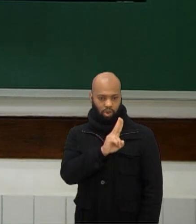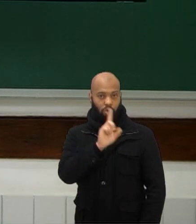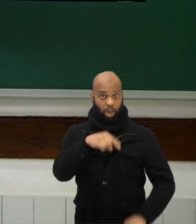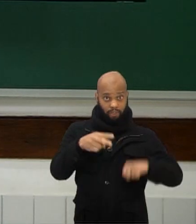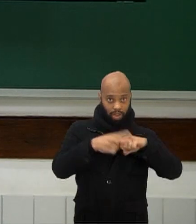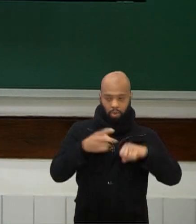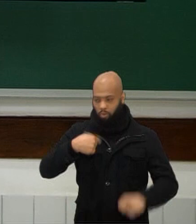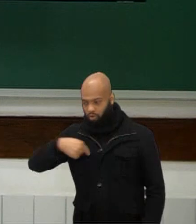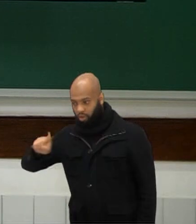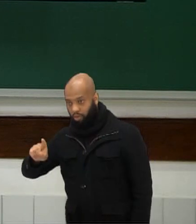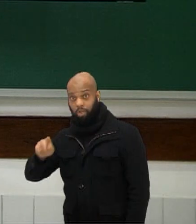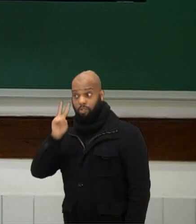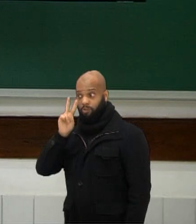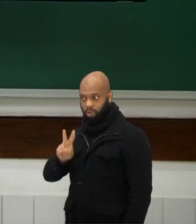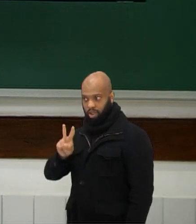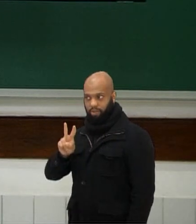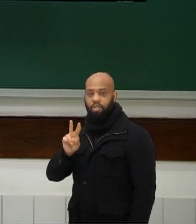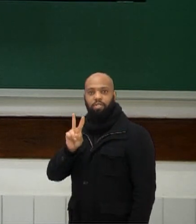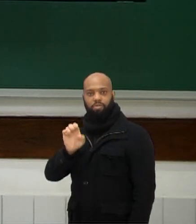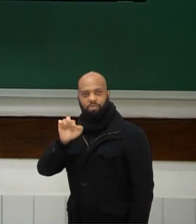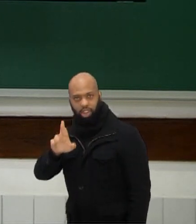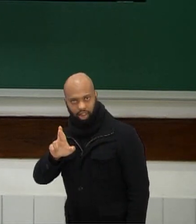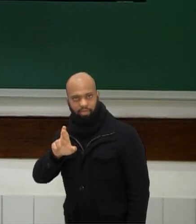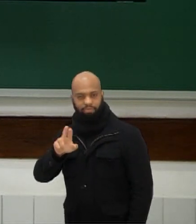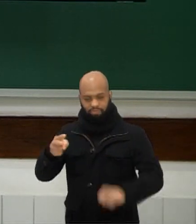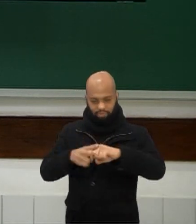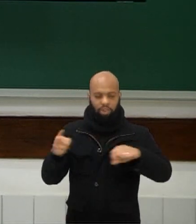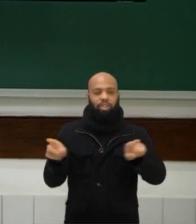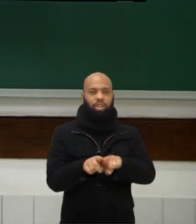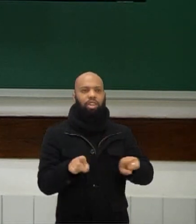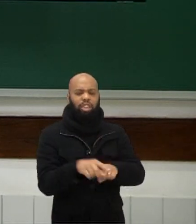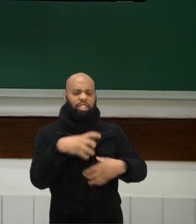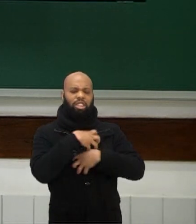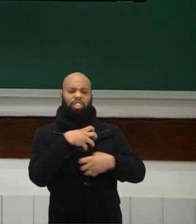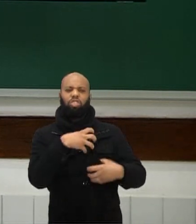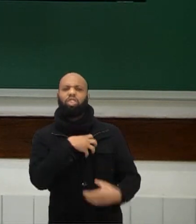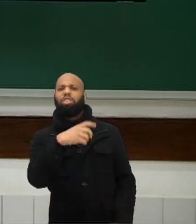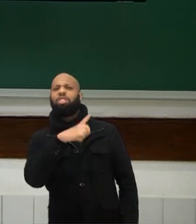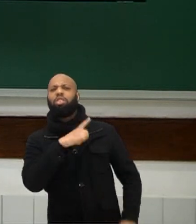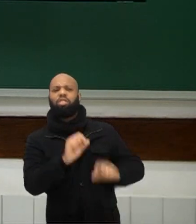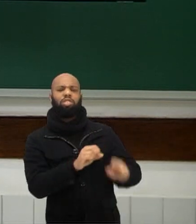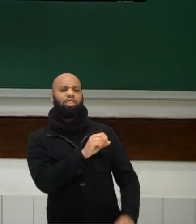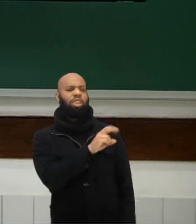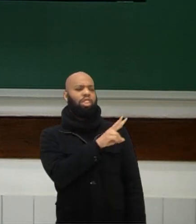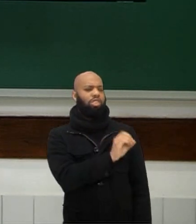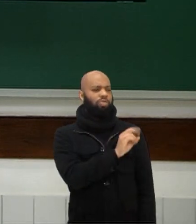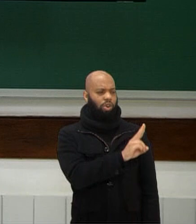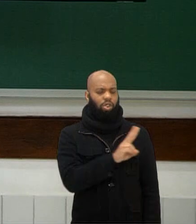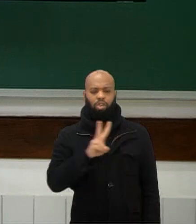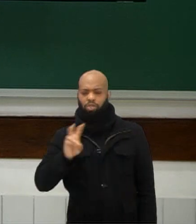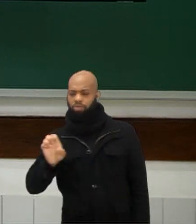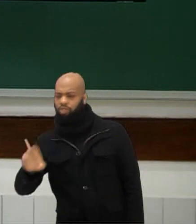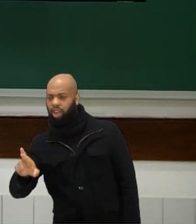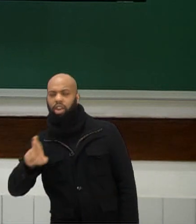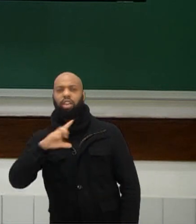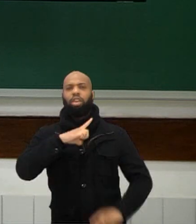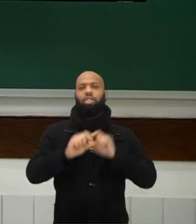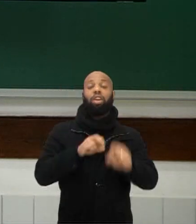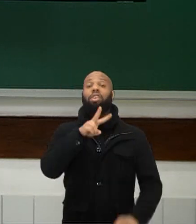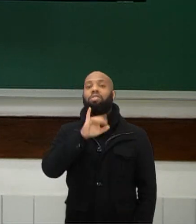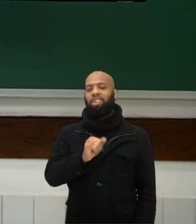que pensar que sentido que essa locução verbal está passando. Esse vou ver é porque ainda